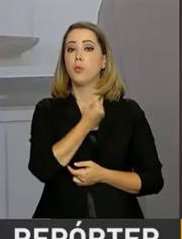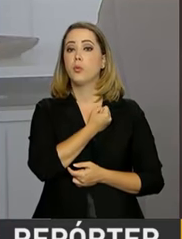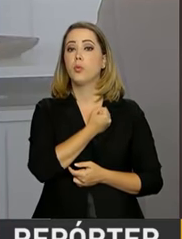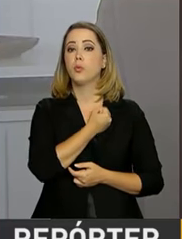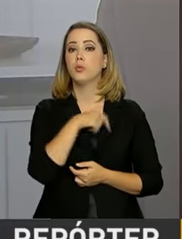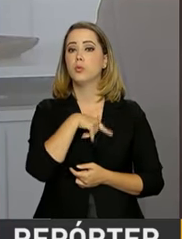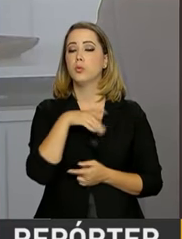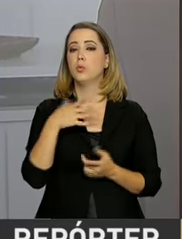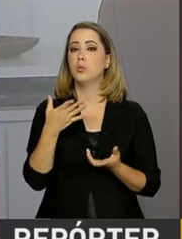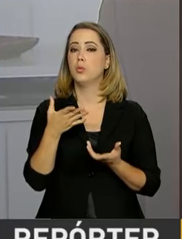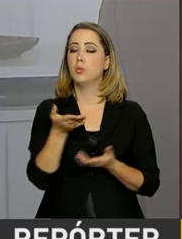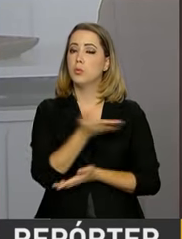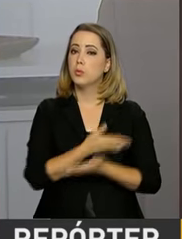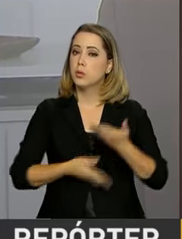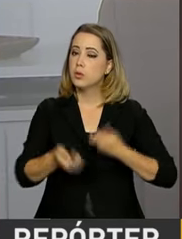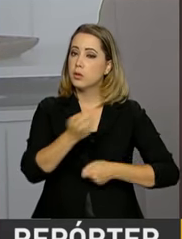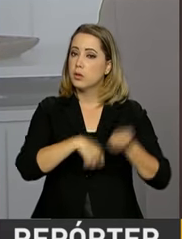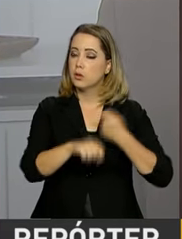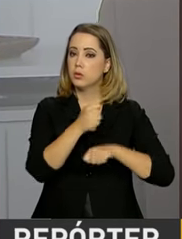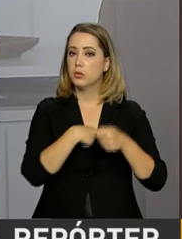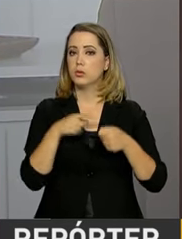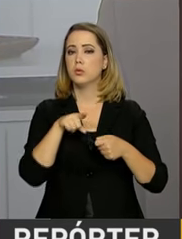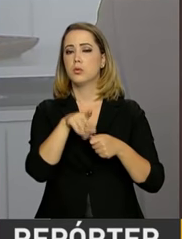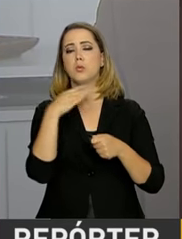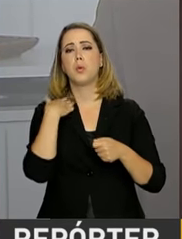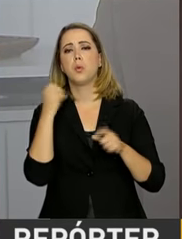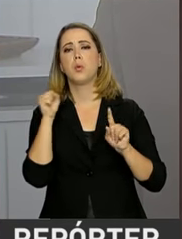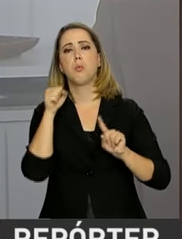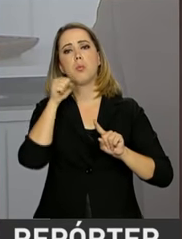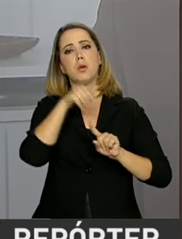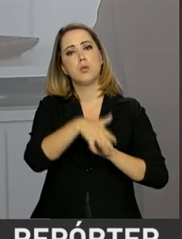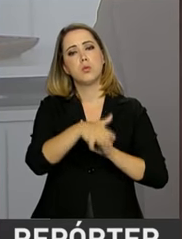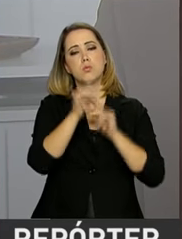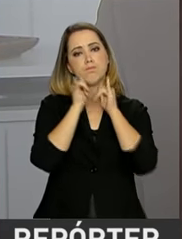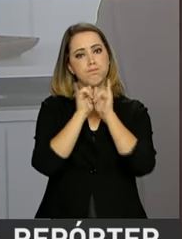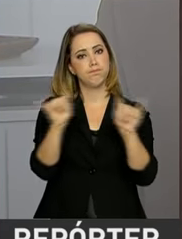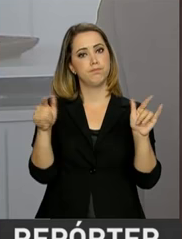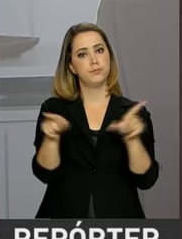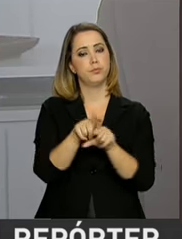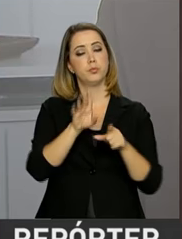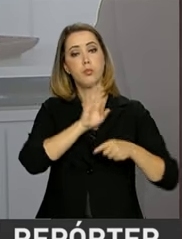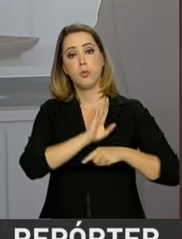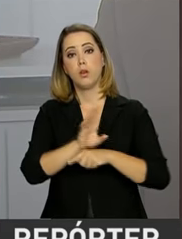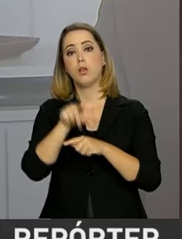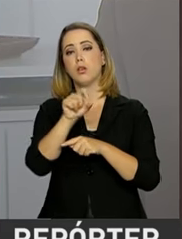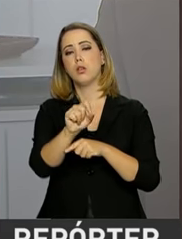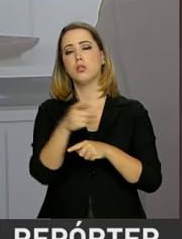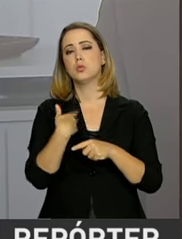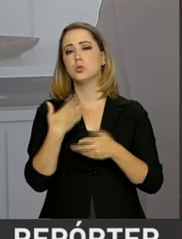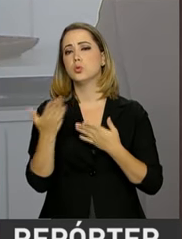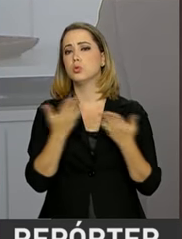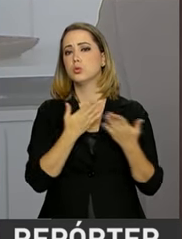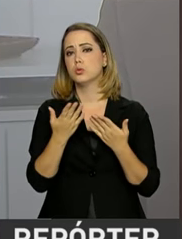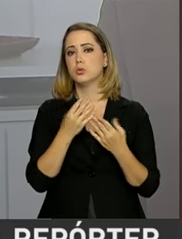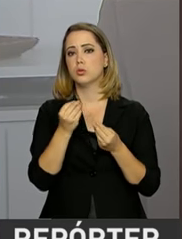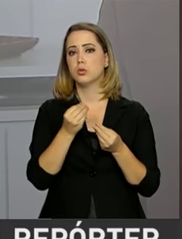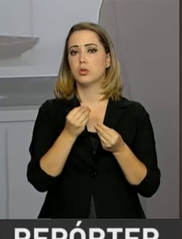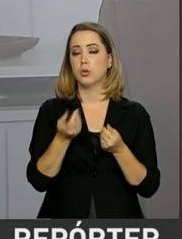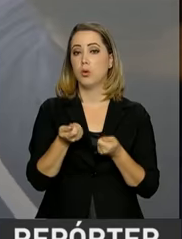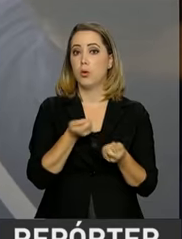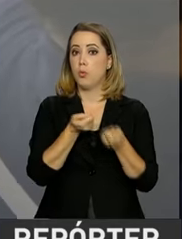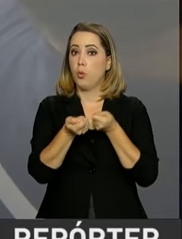desenvolvido com base numa metodologia do Banco Central que auxilia ele na fazer a a conduzir a política